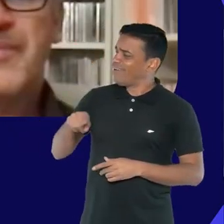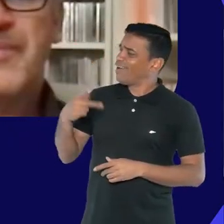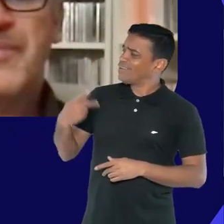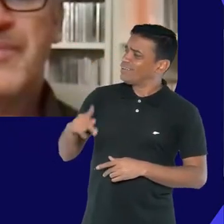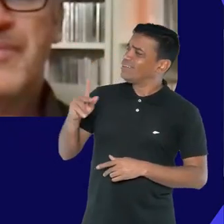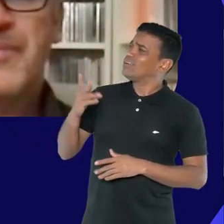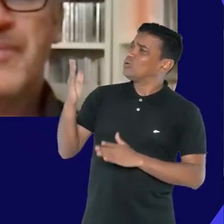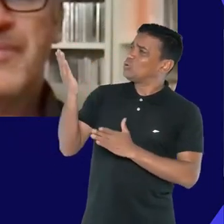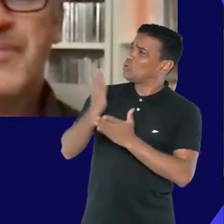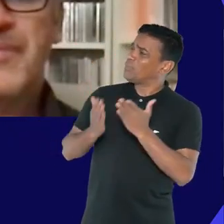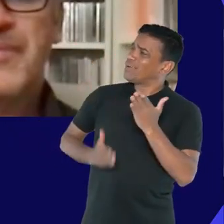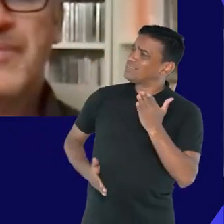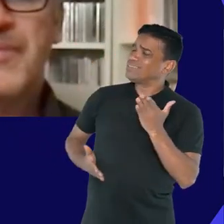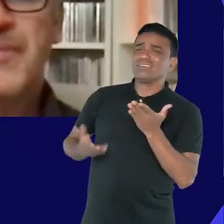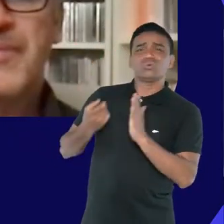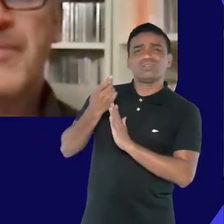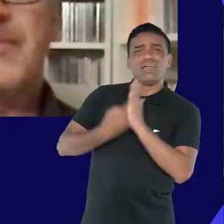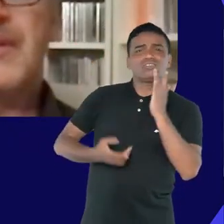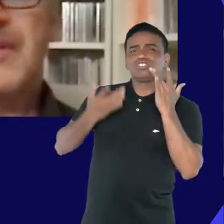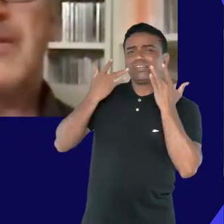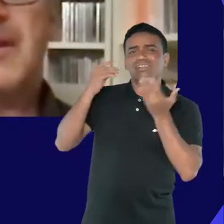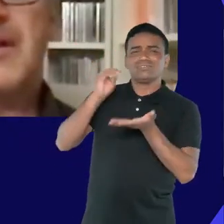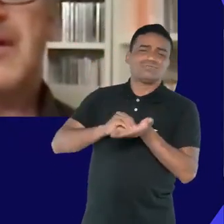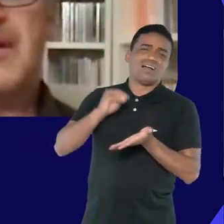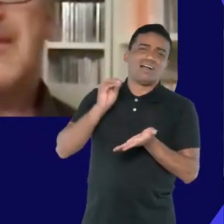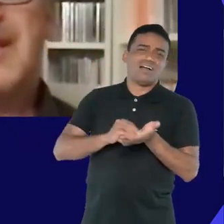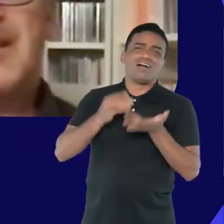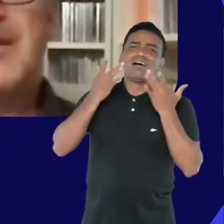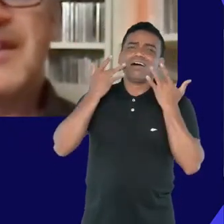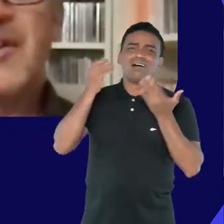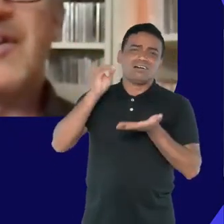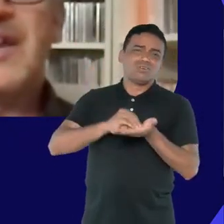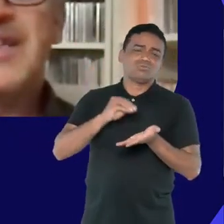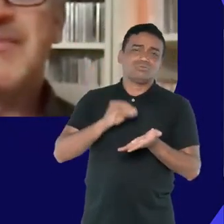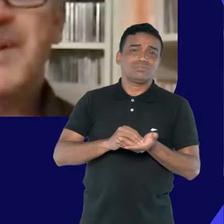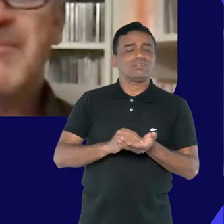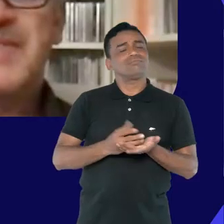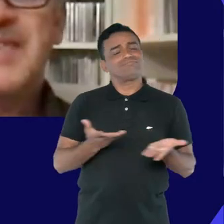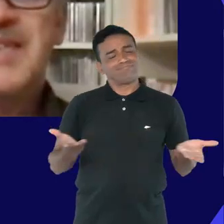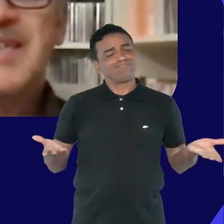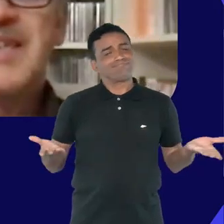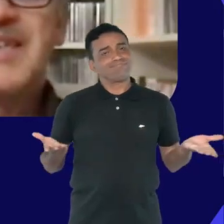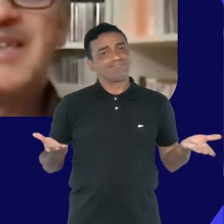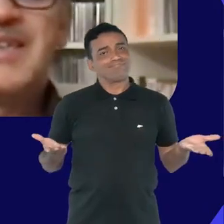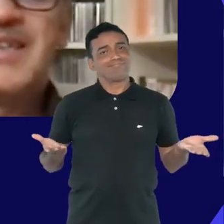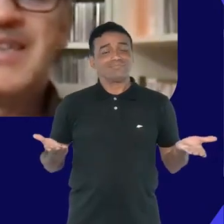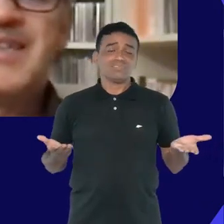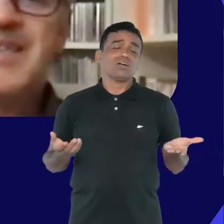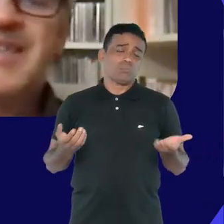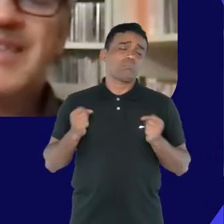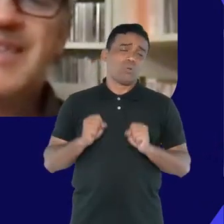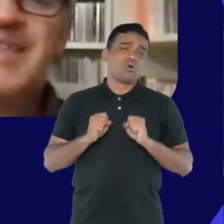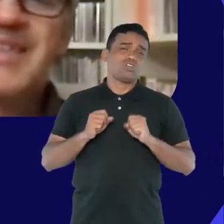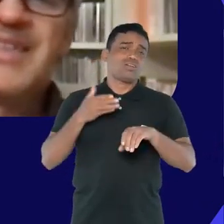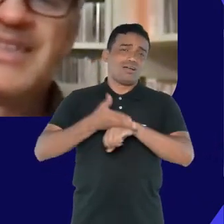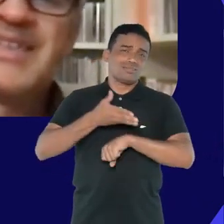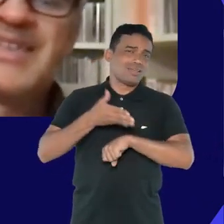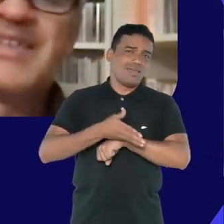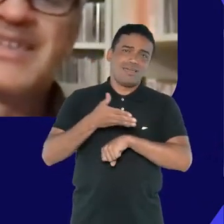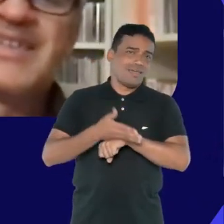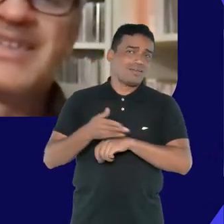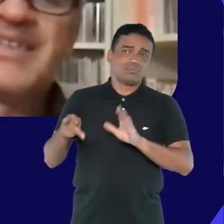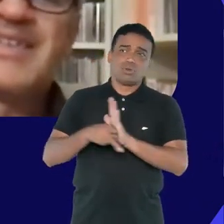de bons textos teatrais, viu, Zé Luiz? Então, acho que seria uma oportunidade para muita gente ter acesso aí à